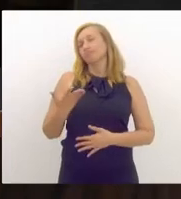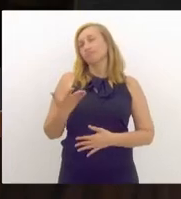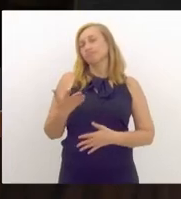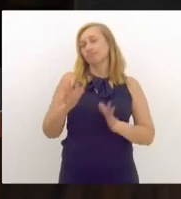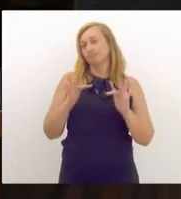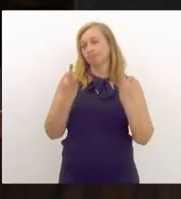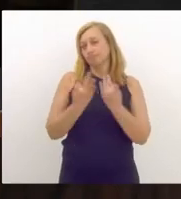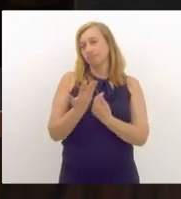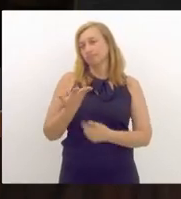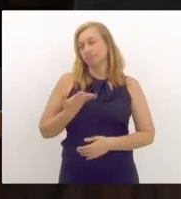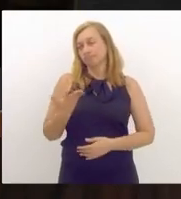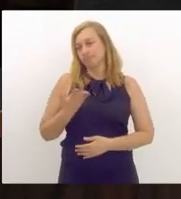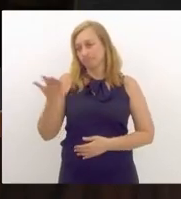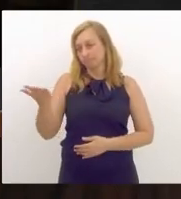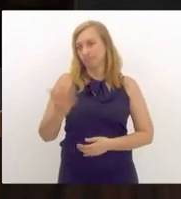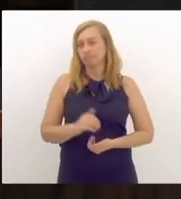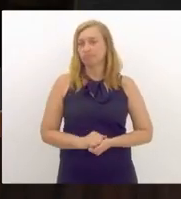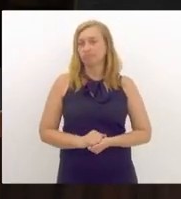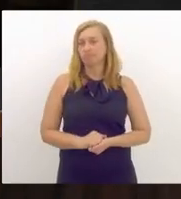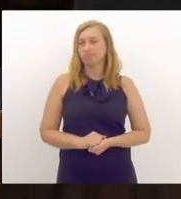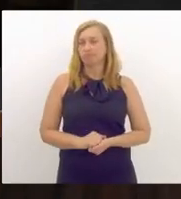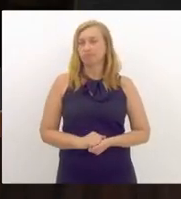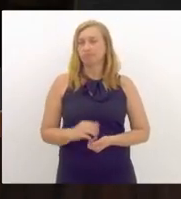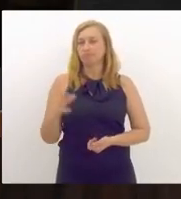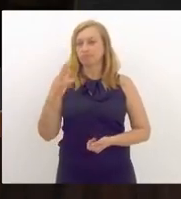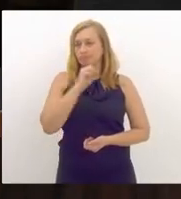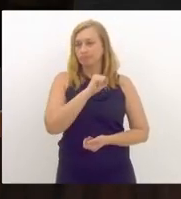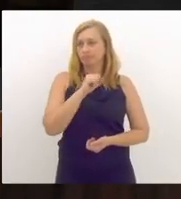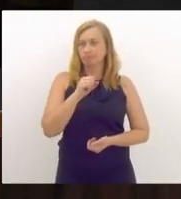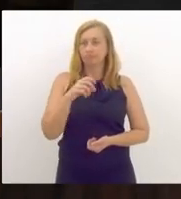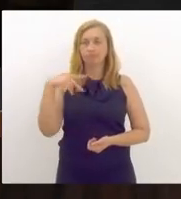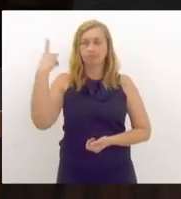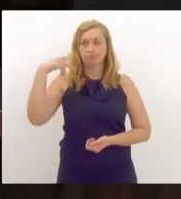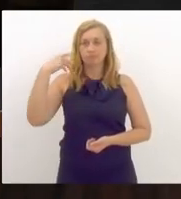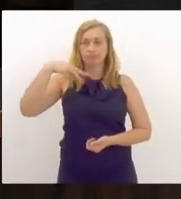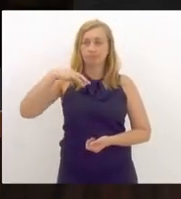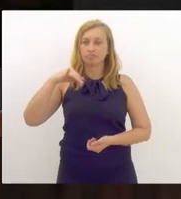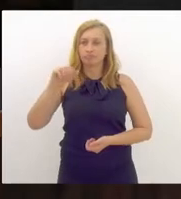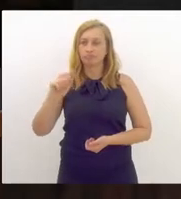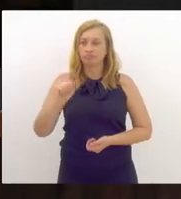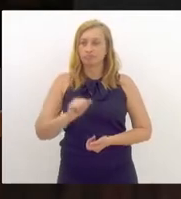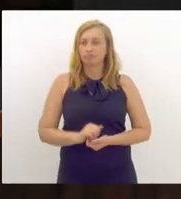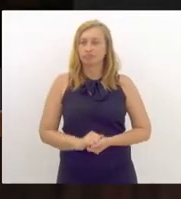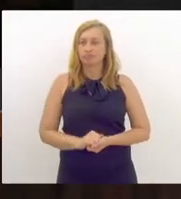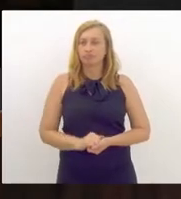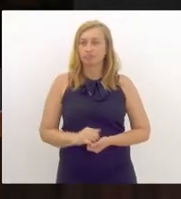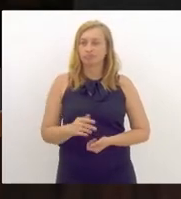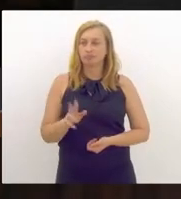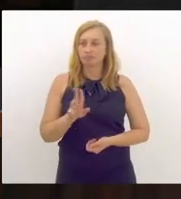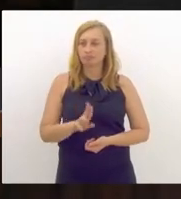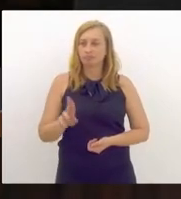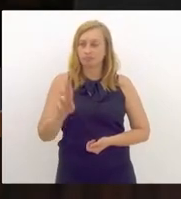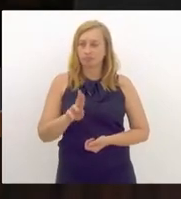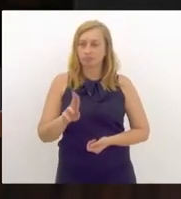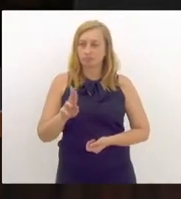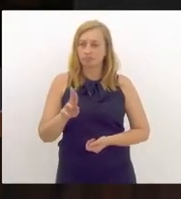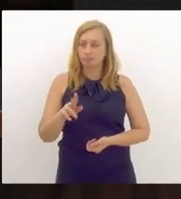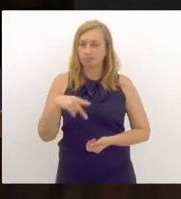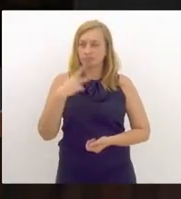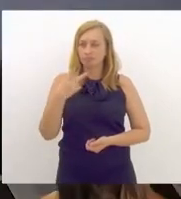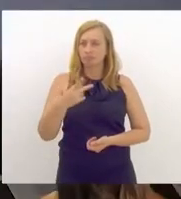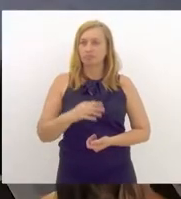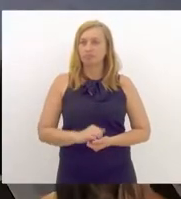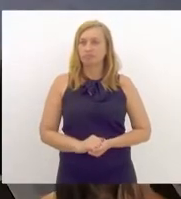e parceiro então passo a palavra imediatamente a nossa vereadora Mônica Benício para fazer o uso da